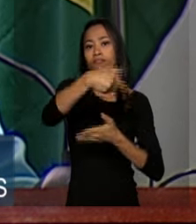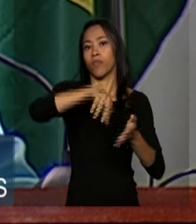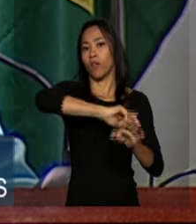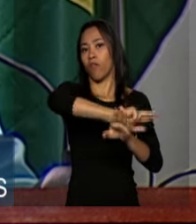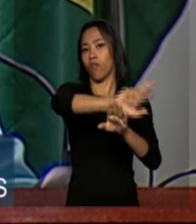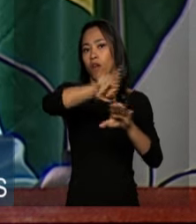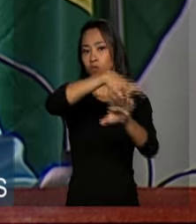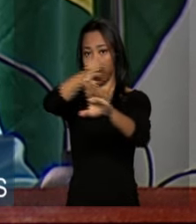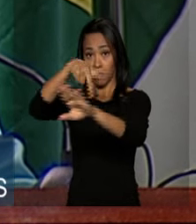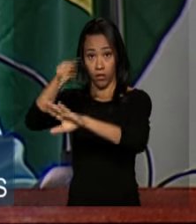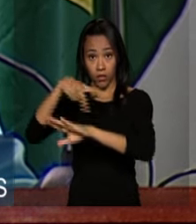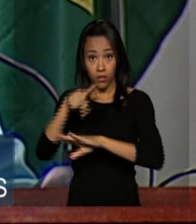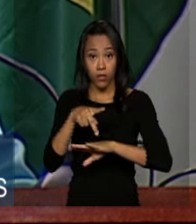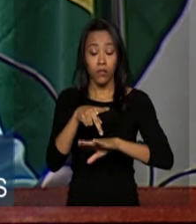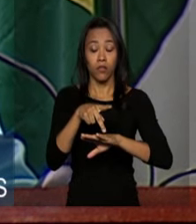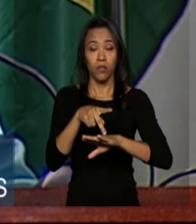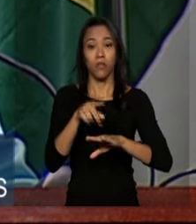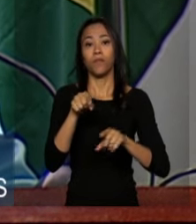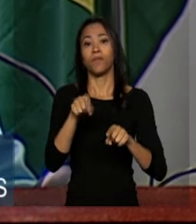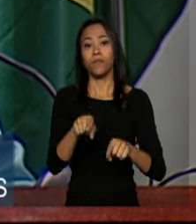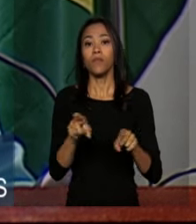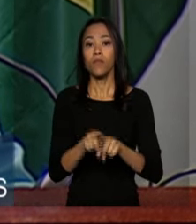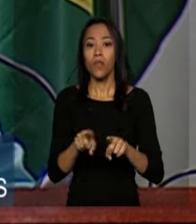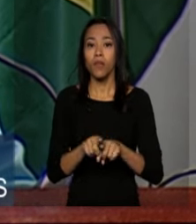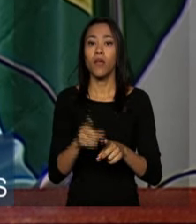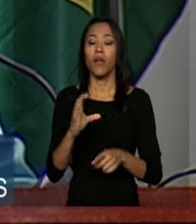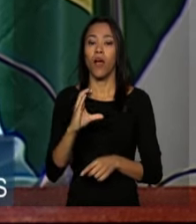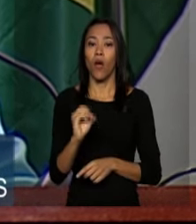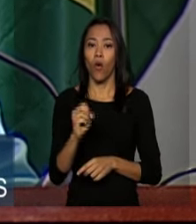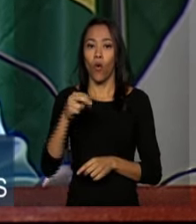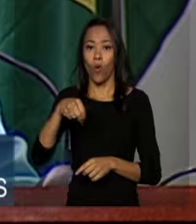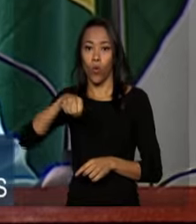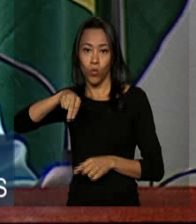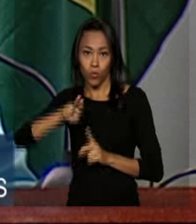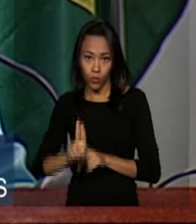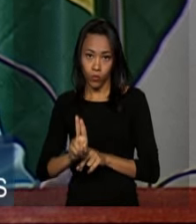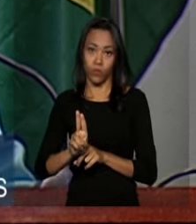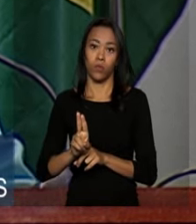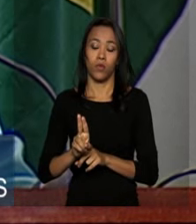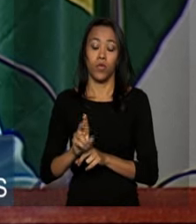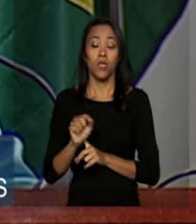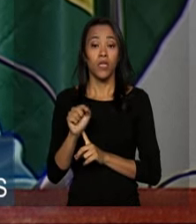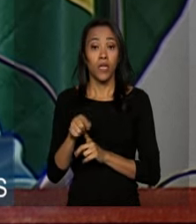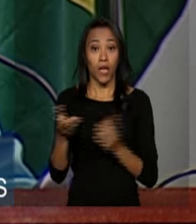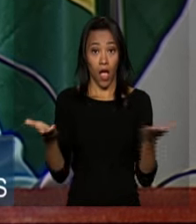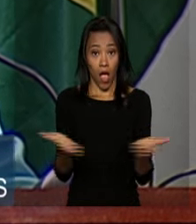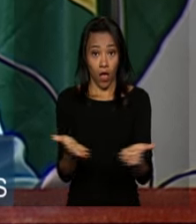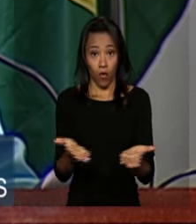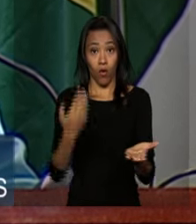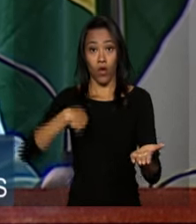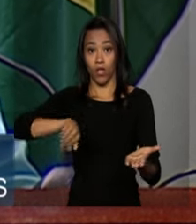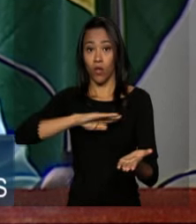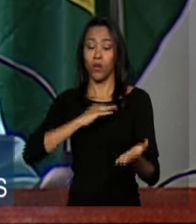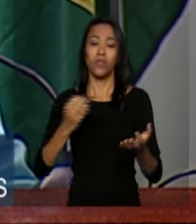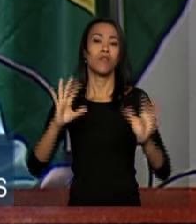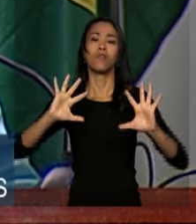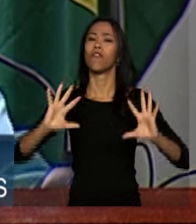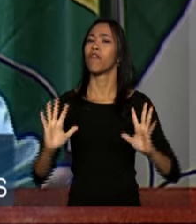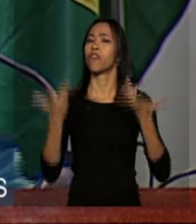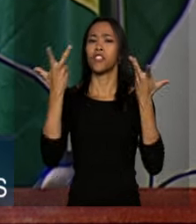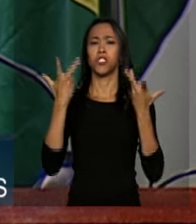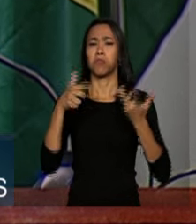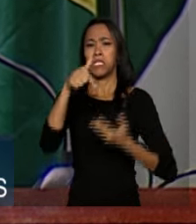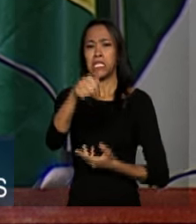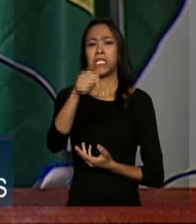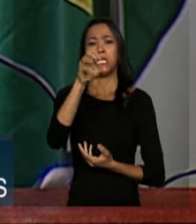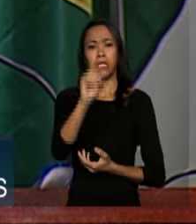esbarra forte na fragilidade das Nações Unidas, justamente agora, quando festejamos os 70